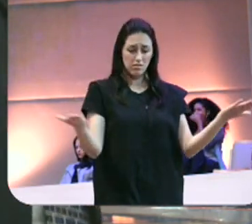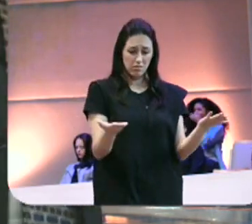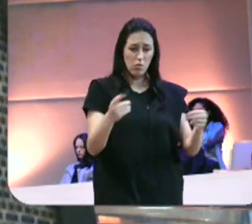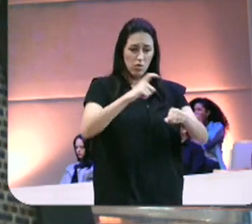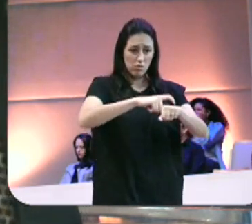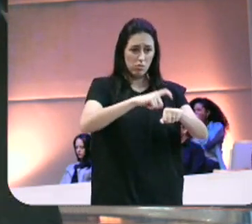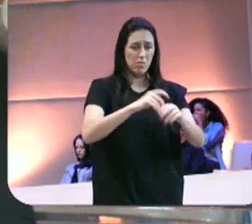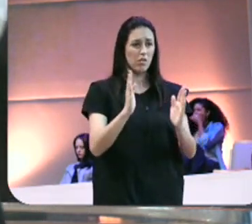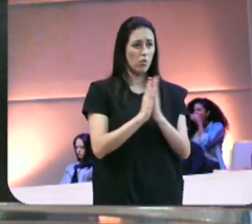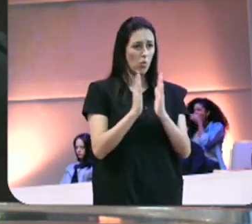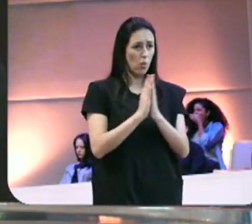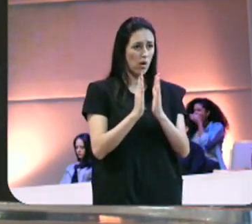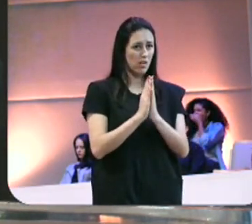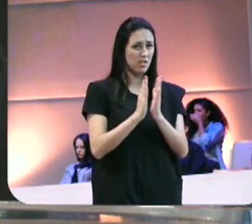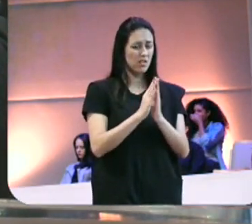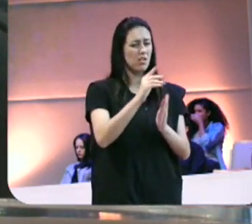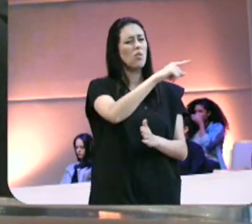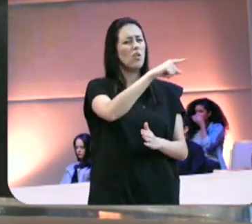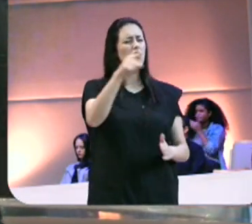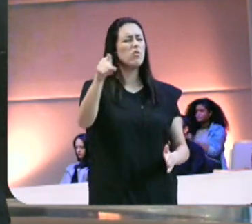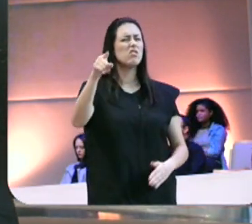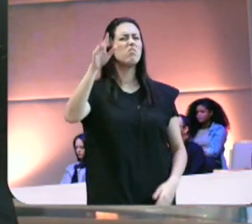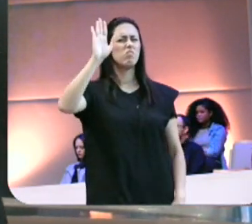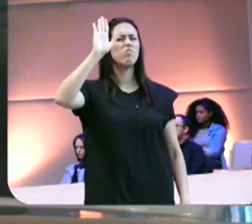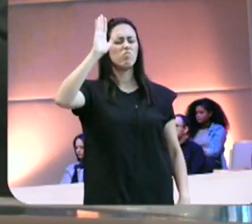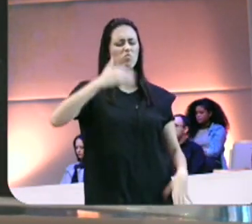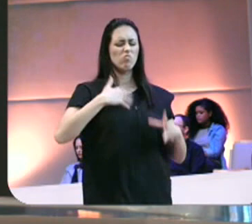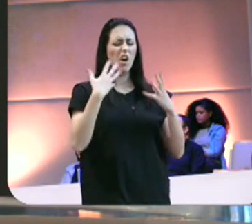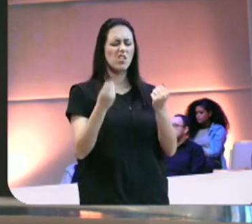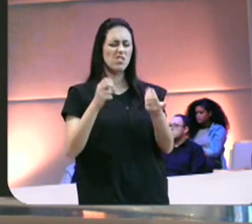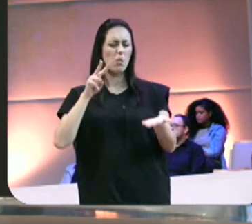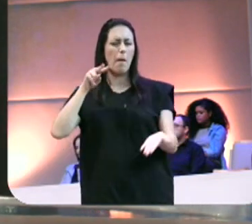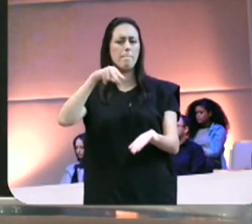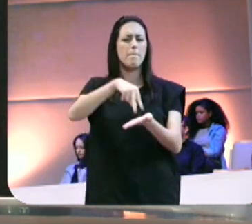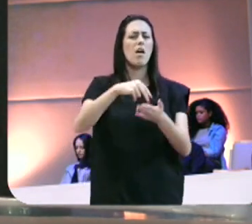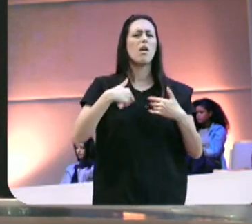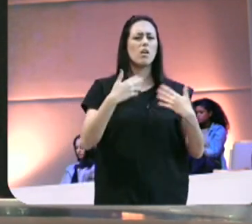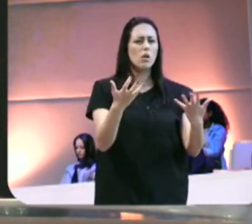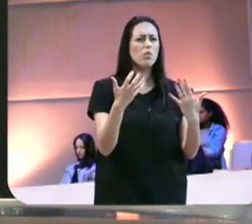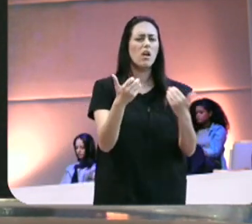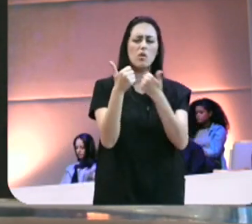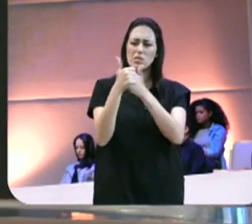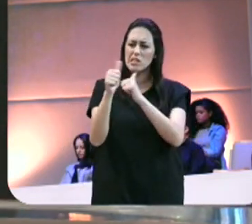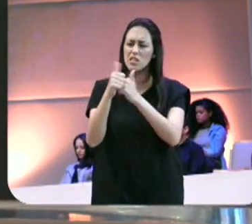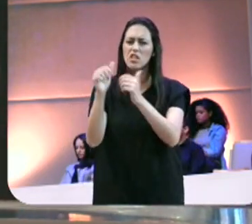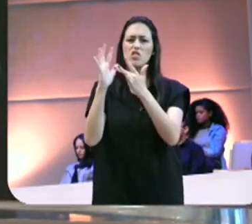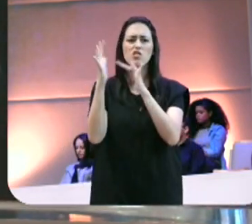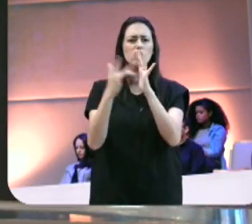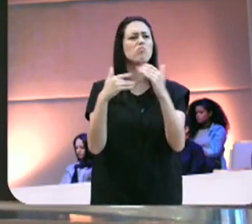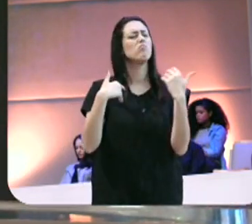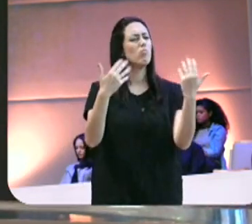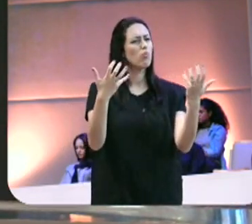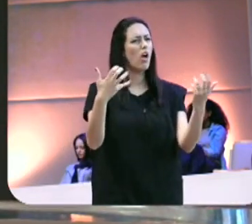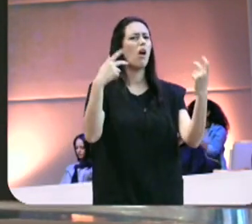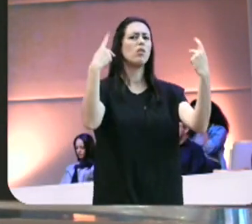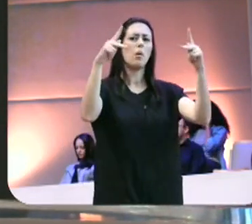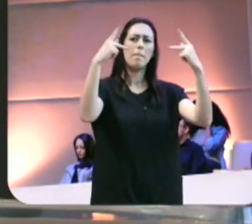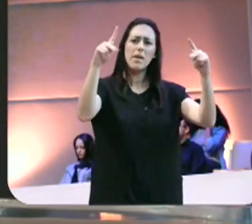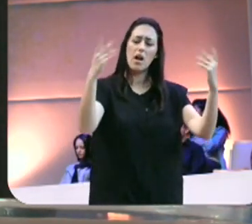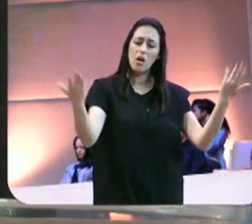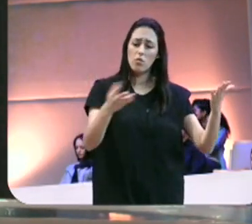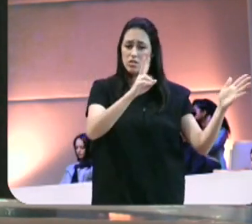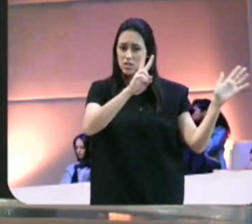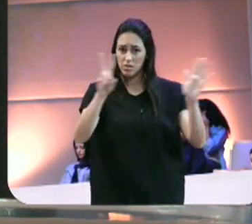de oração, você se ponha de pé. Se você deseja ser um seguidor de Jesus que prega essa palavra, essa semana, esse